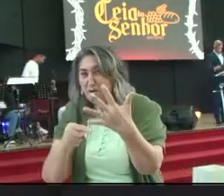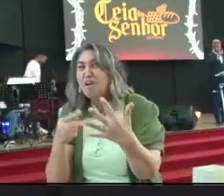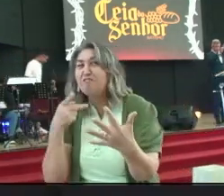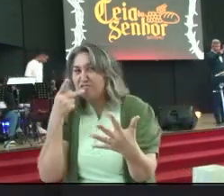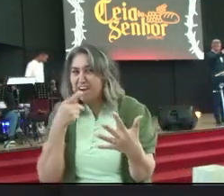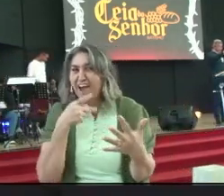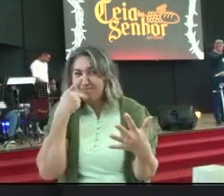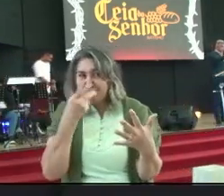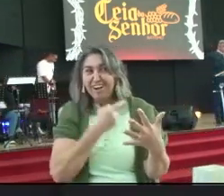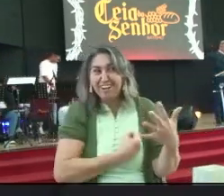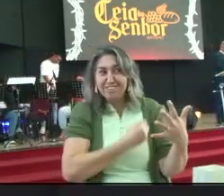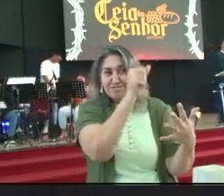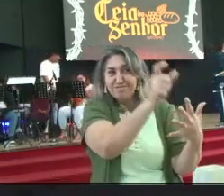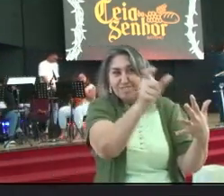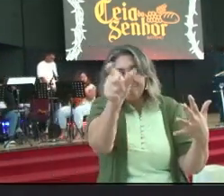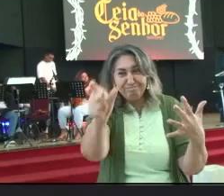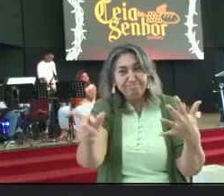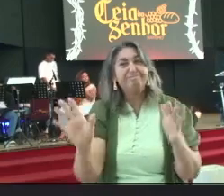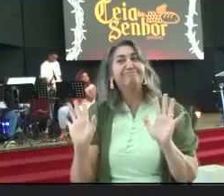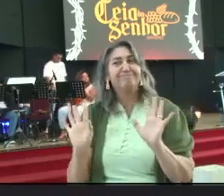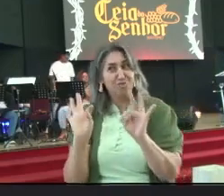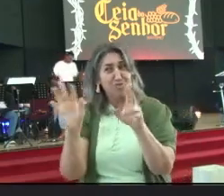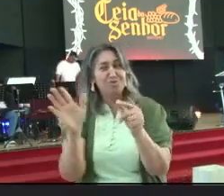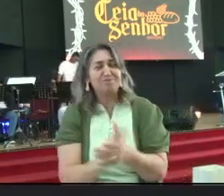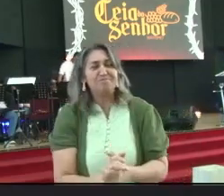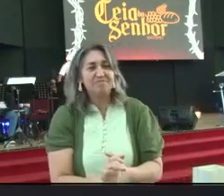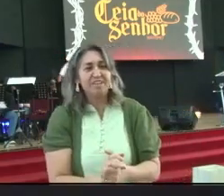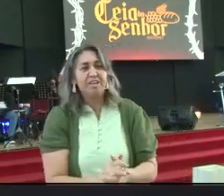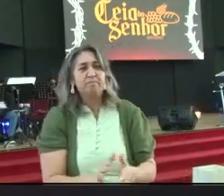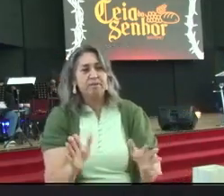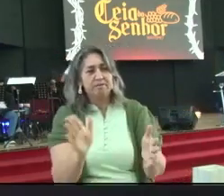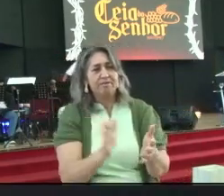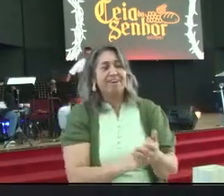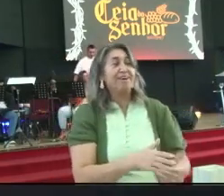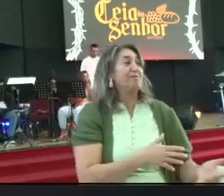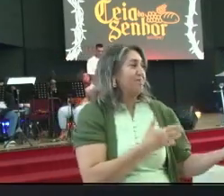Tem gente aqui. Traz meu celular aí, por favor.